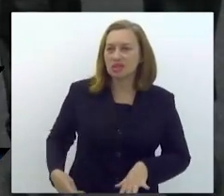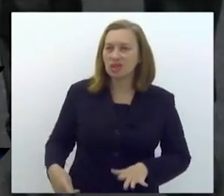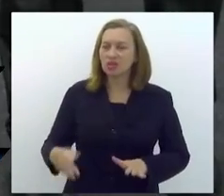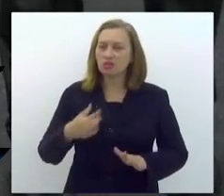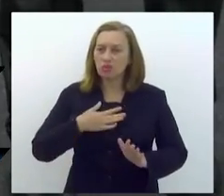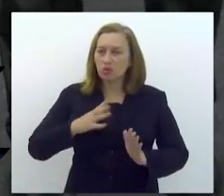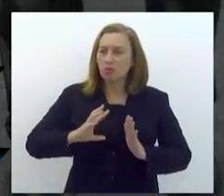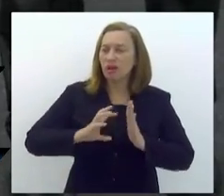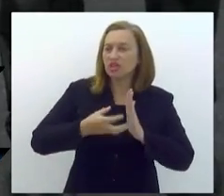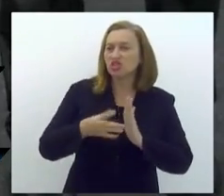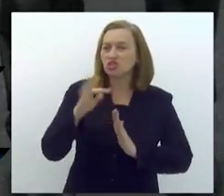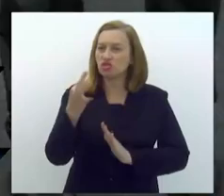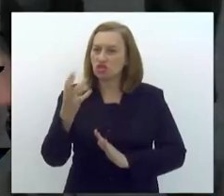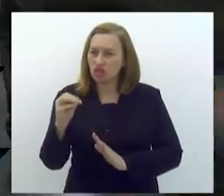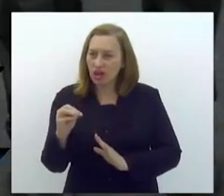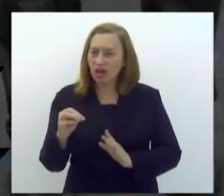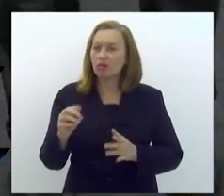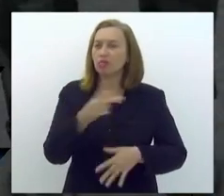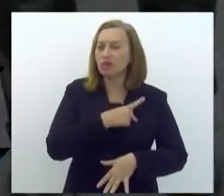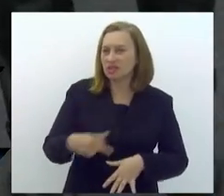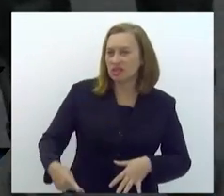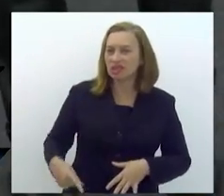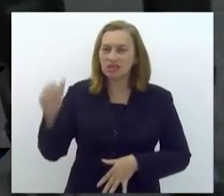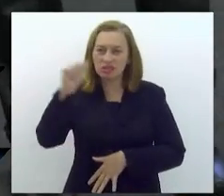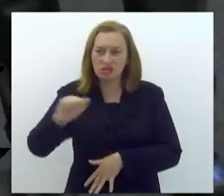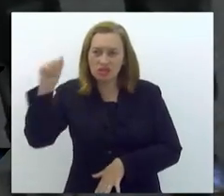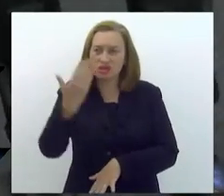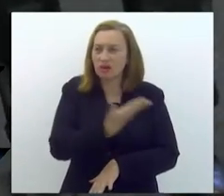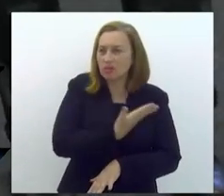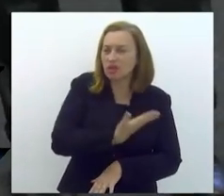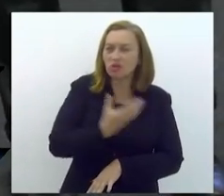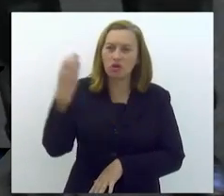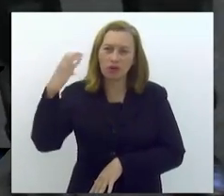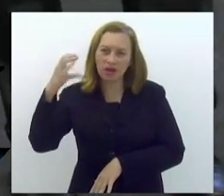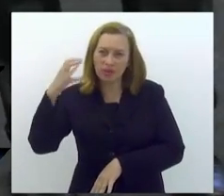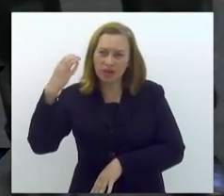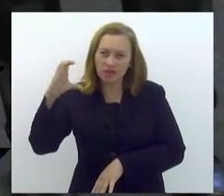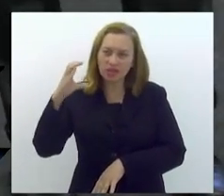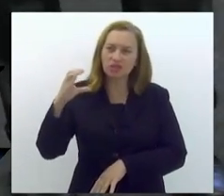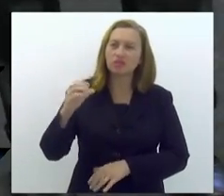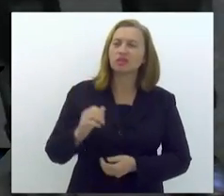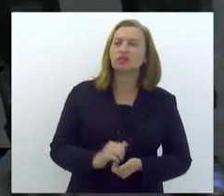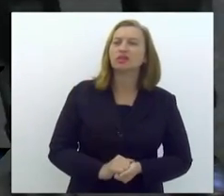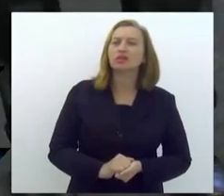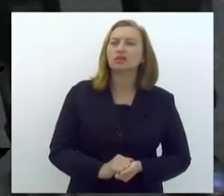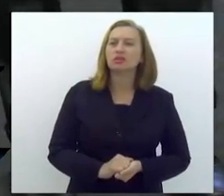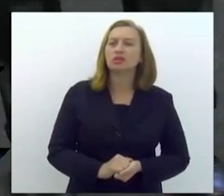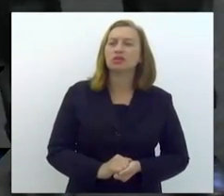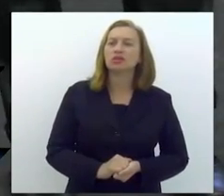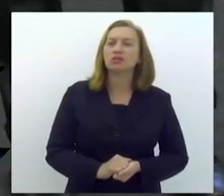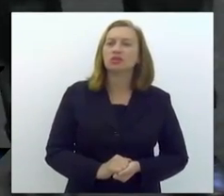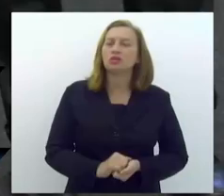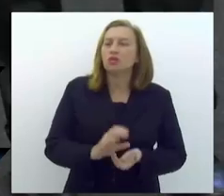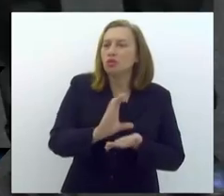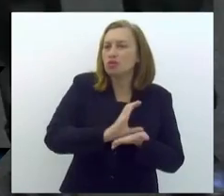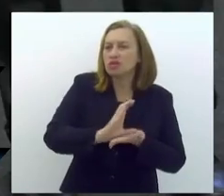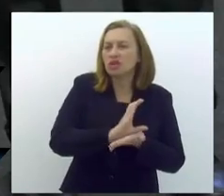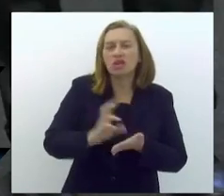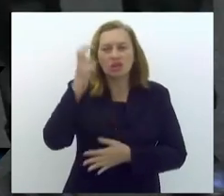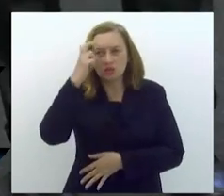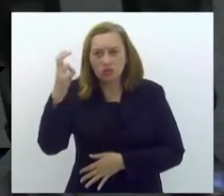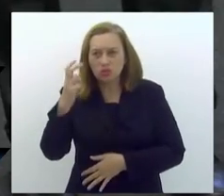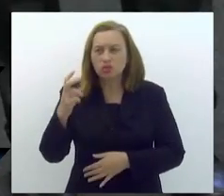Tiago Santana o presidente da associação de amigos de Copacabana dirigente da associação do bairro do Leme Conselheiros de Cultura